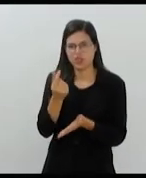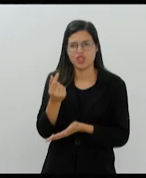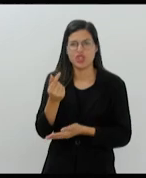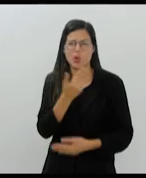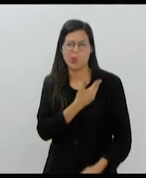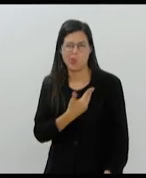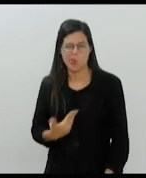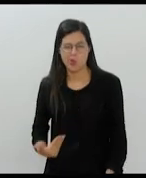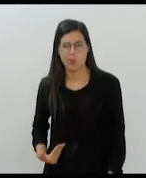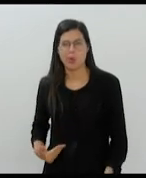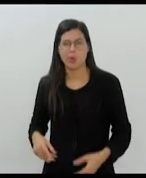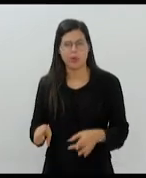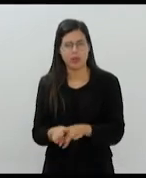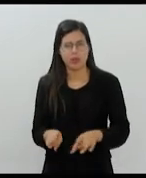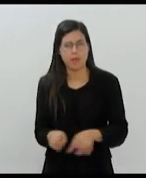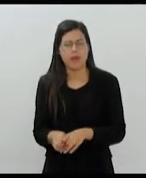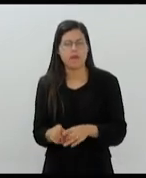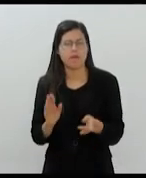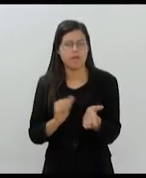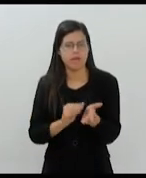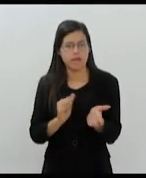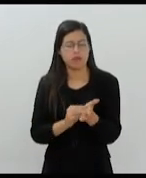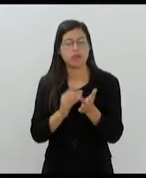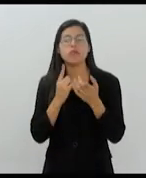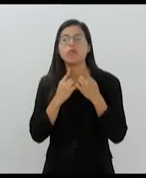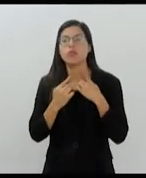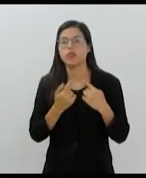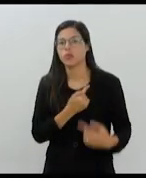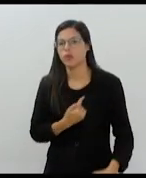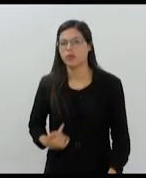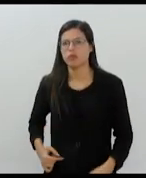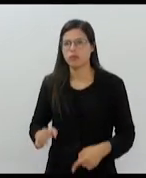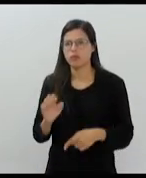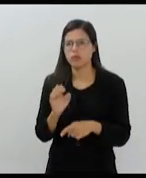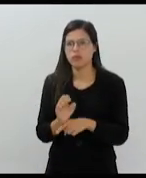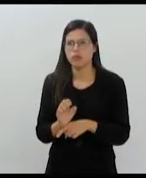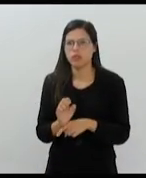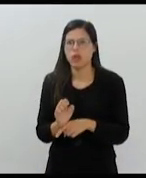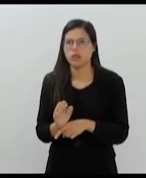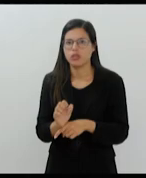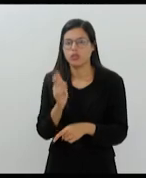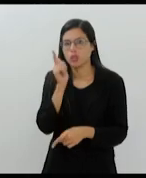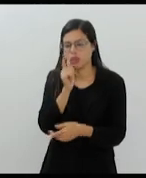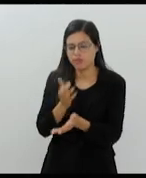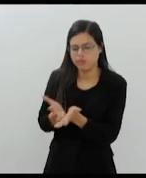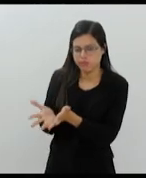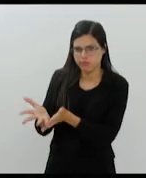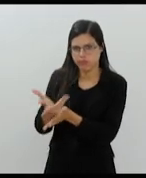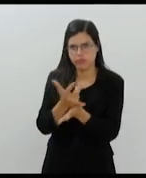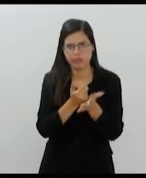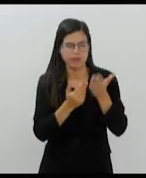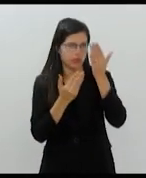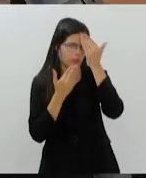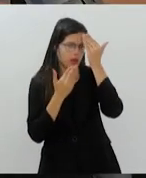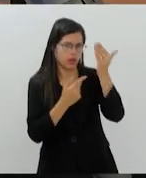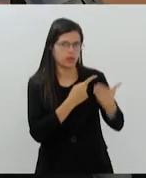de vontade do governo do Estado de aumentar a sua arrecadação. Muito obrigado, senhor